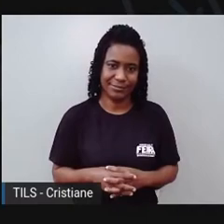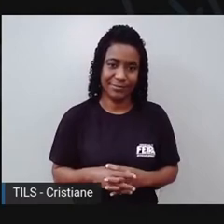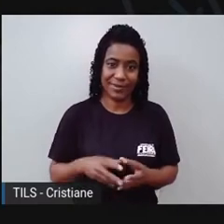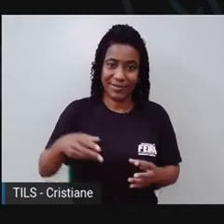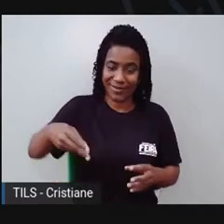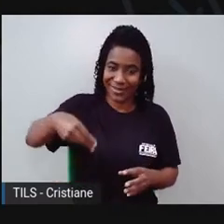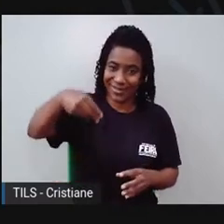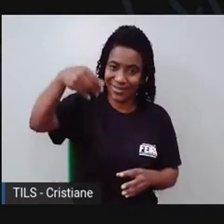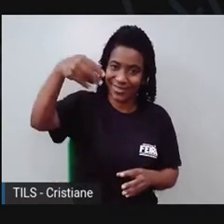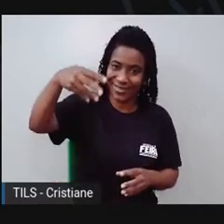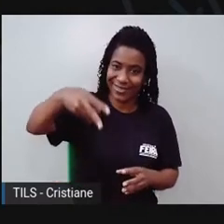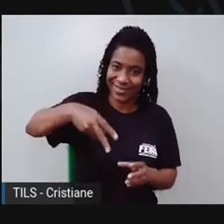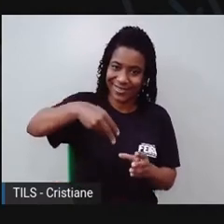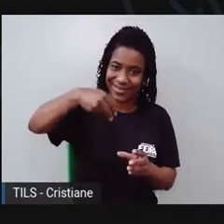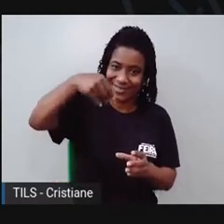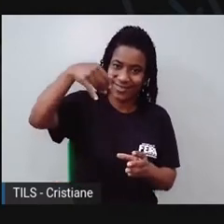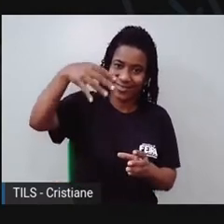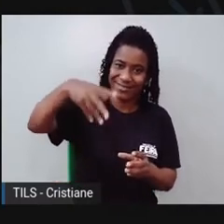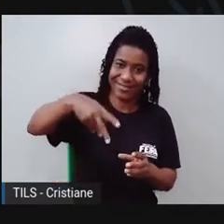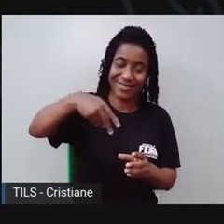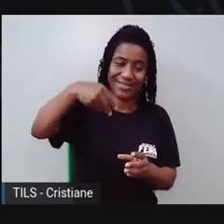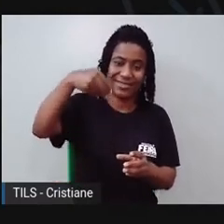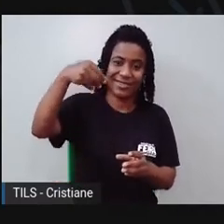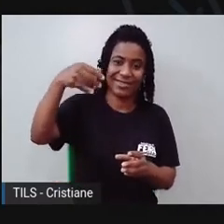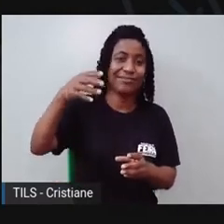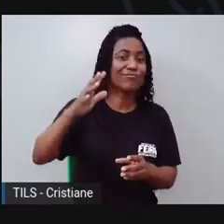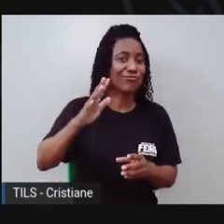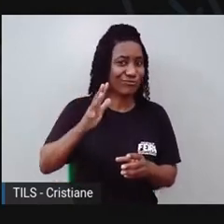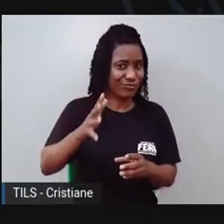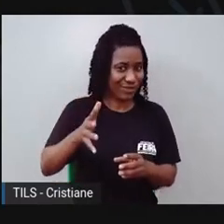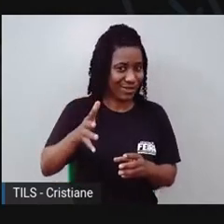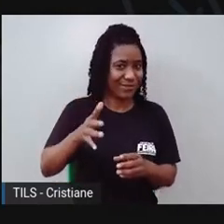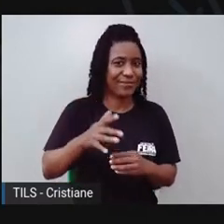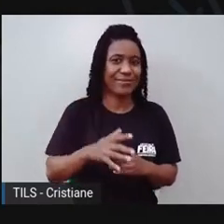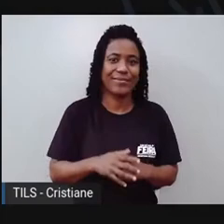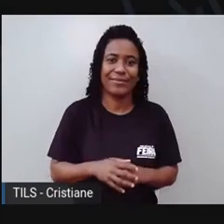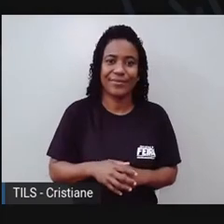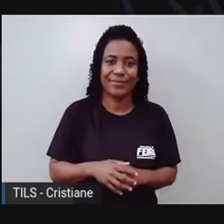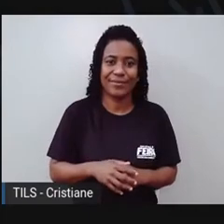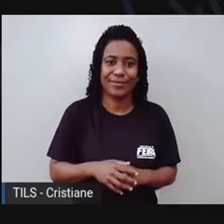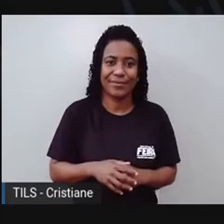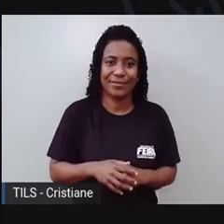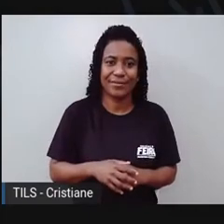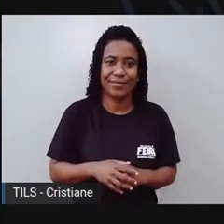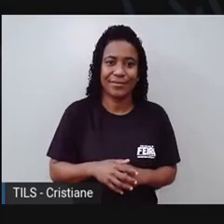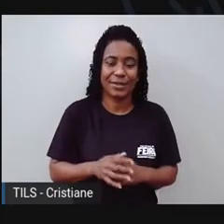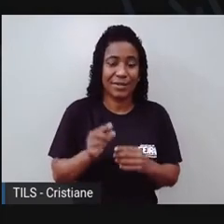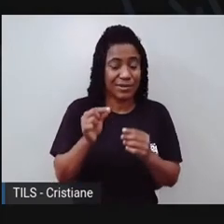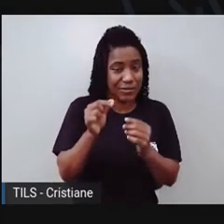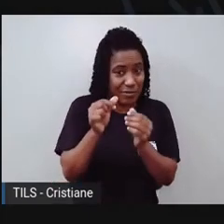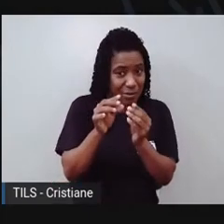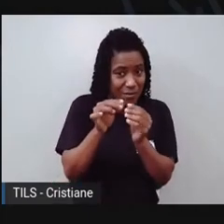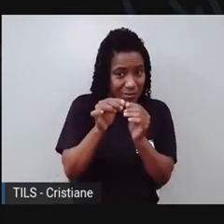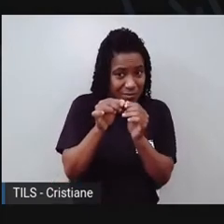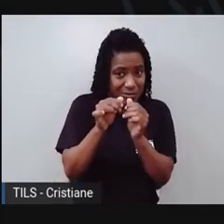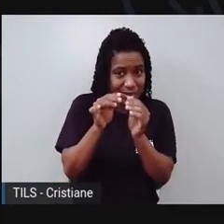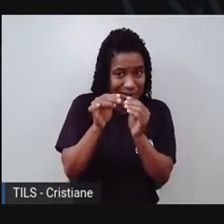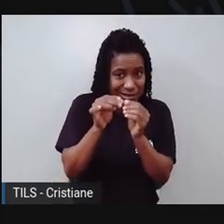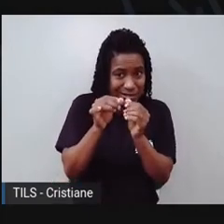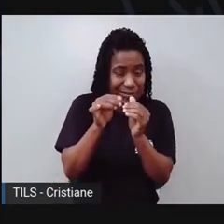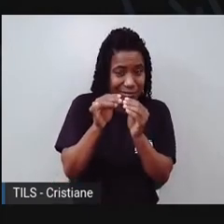Mais soltinha. E a gente vai botando a cola, mas se a gente sentir que tem alguma bolinha, a gente tem que